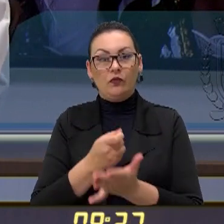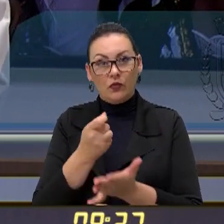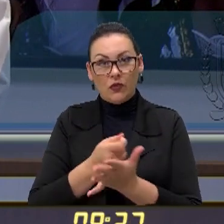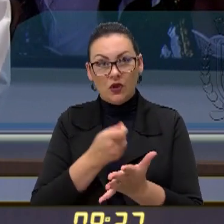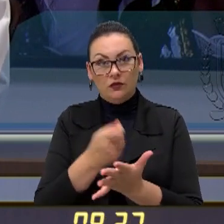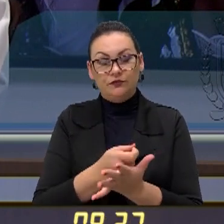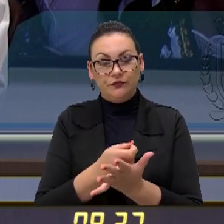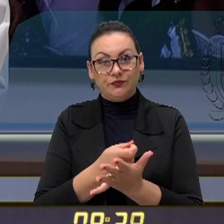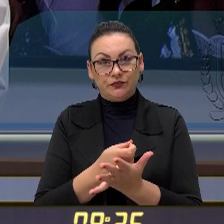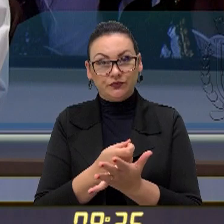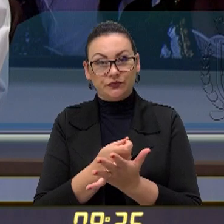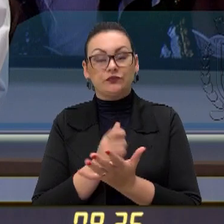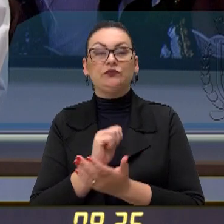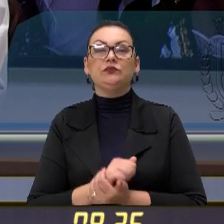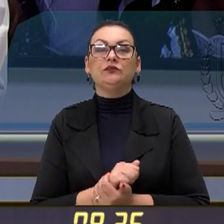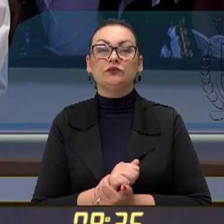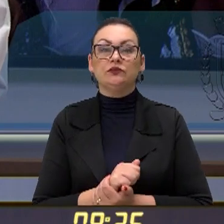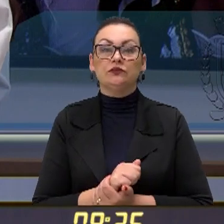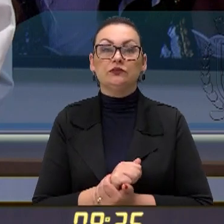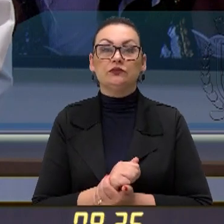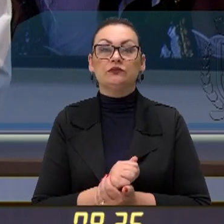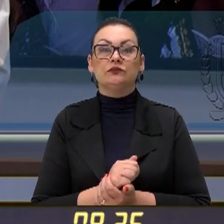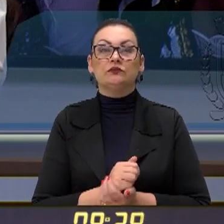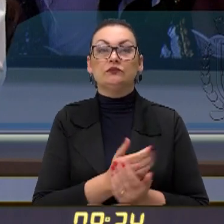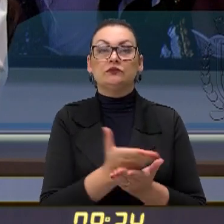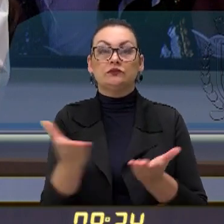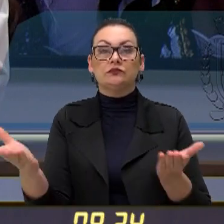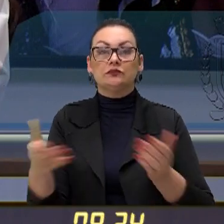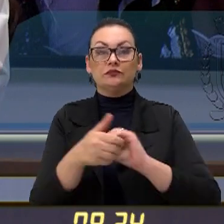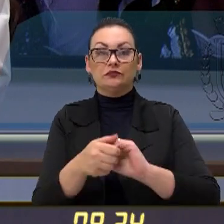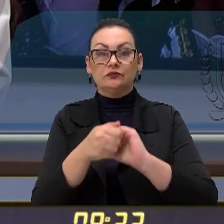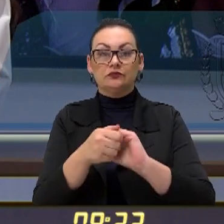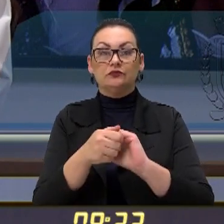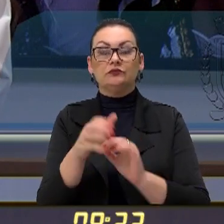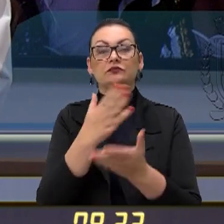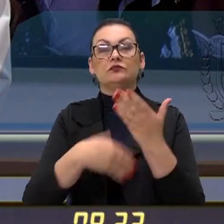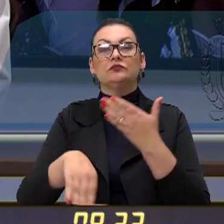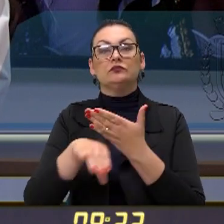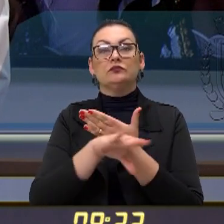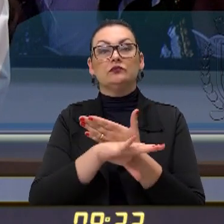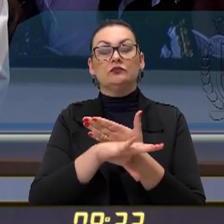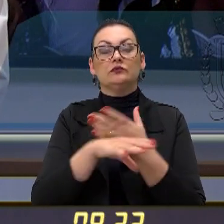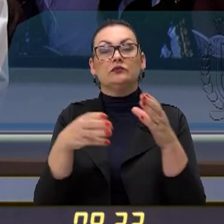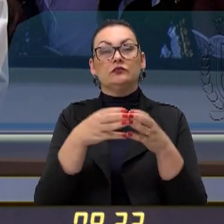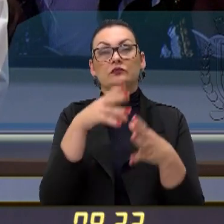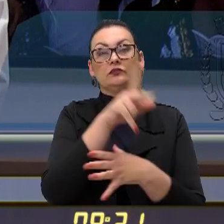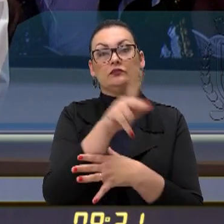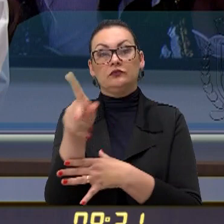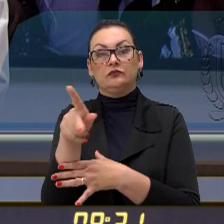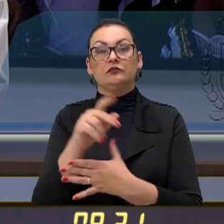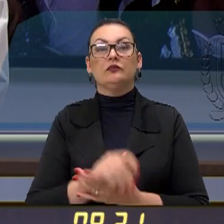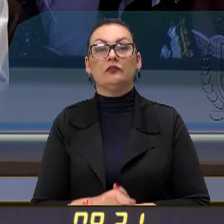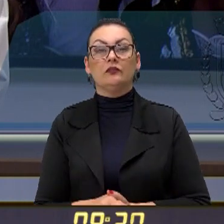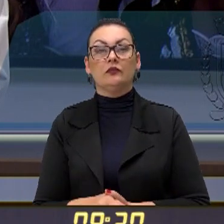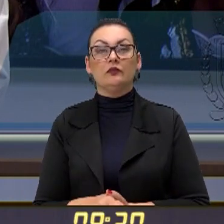luta. E estender os cumprimentos também, Cira, a toda a classe dos